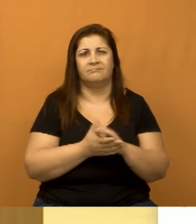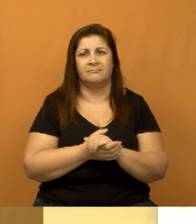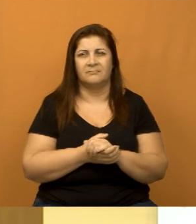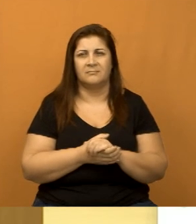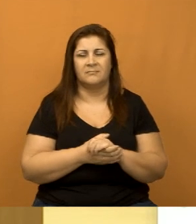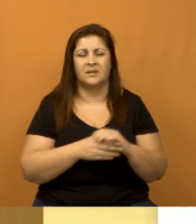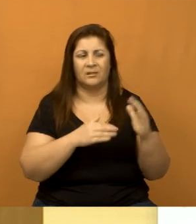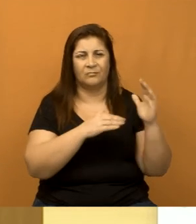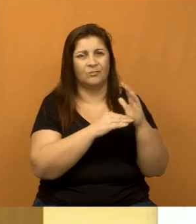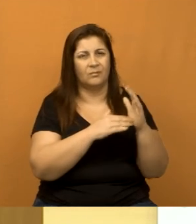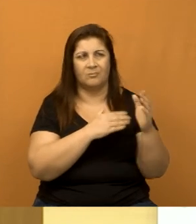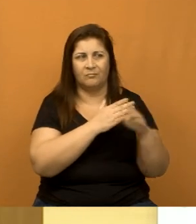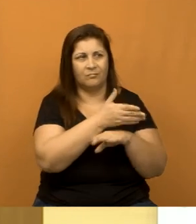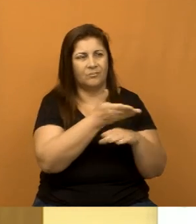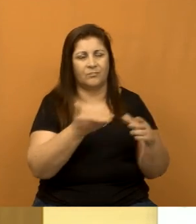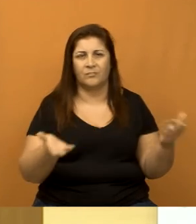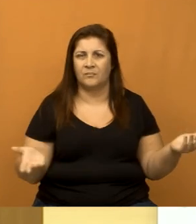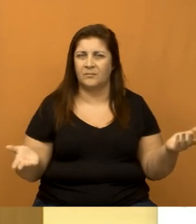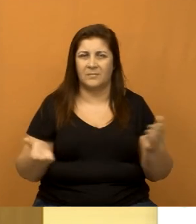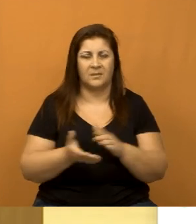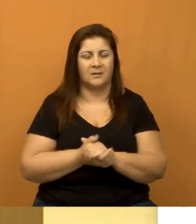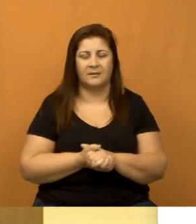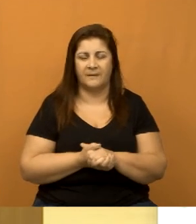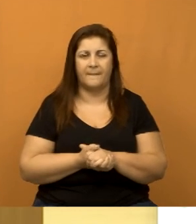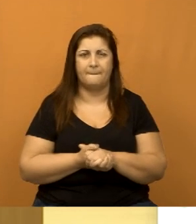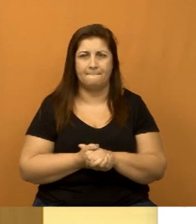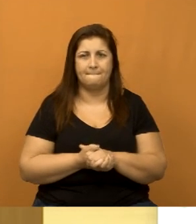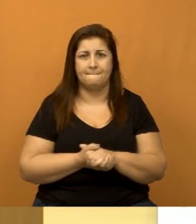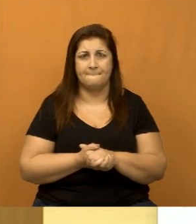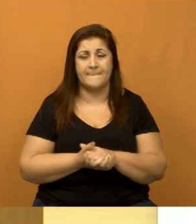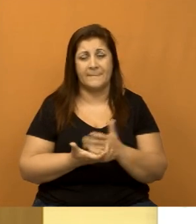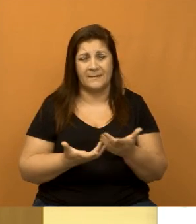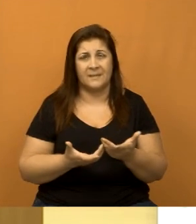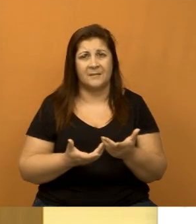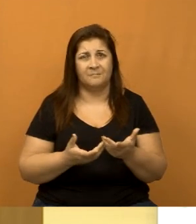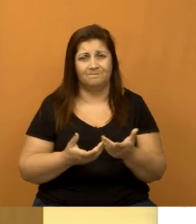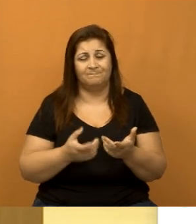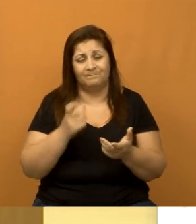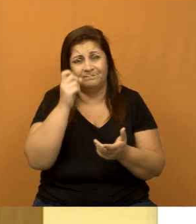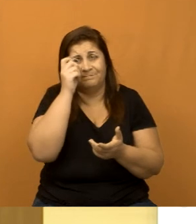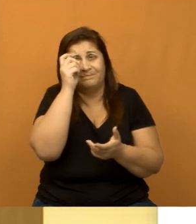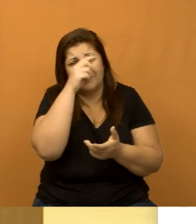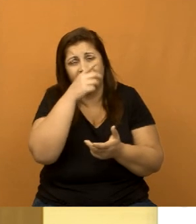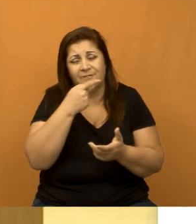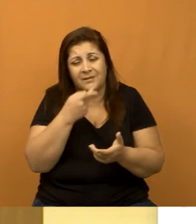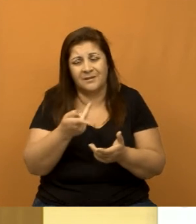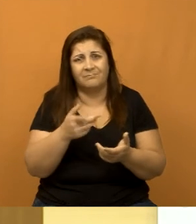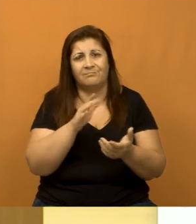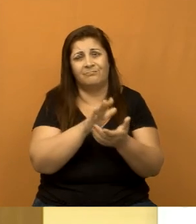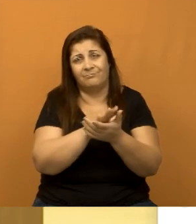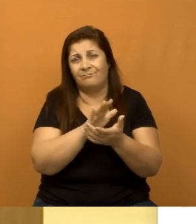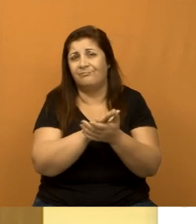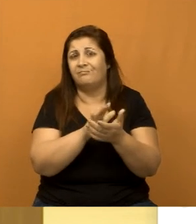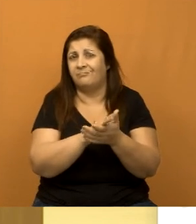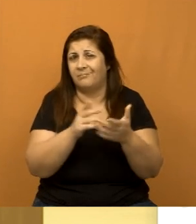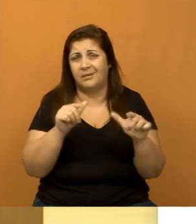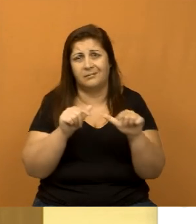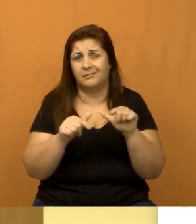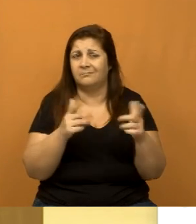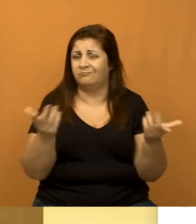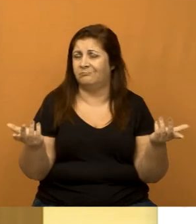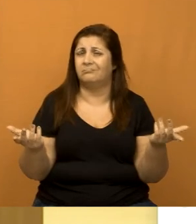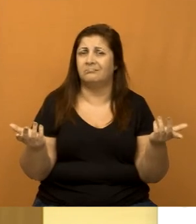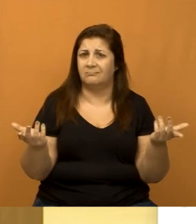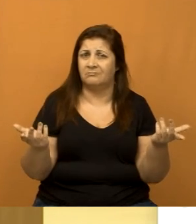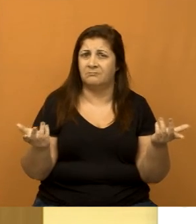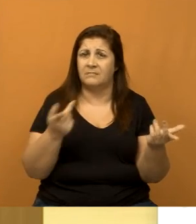eu queria dizer aqui que a gente fica até com dificuldade de parabenizar o trabalhador nesse contexto que a gente vive,